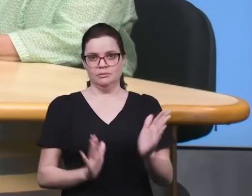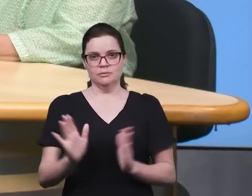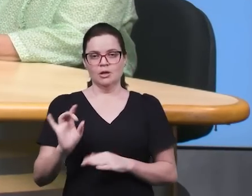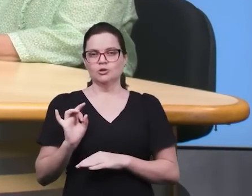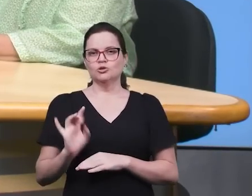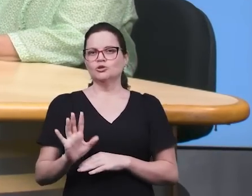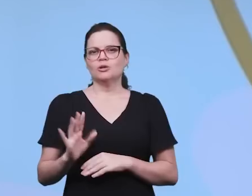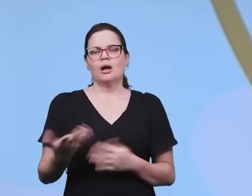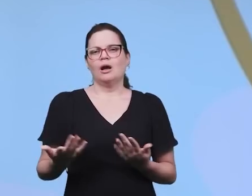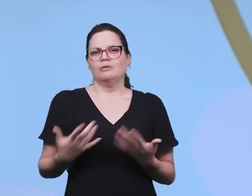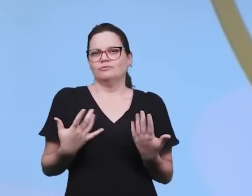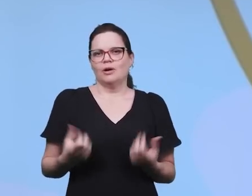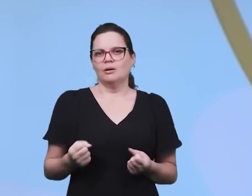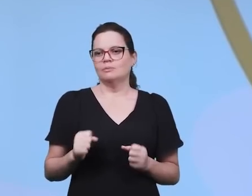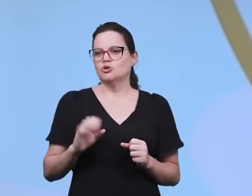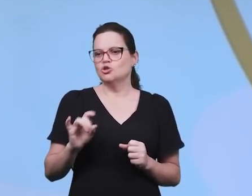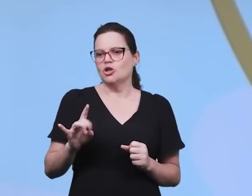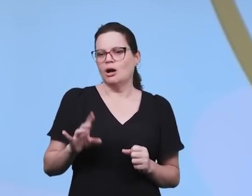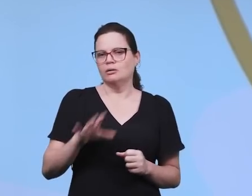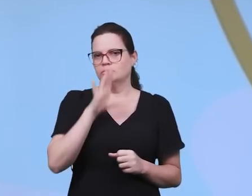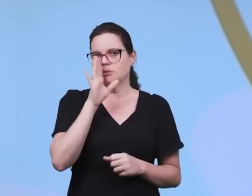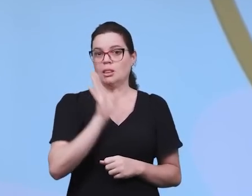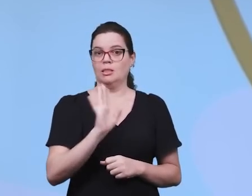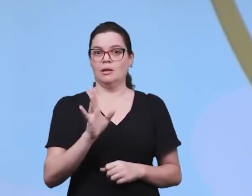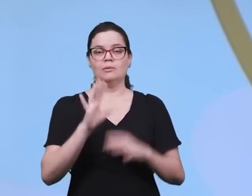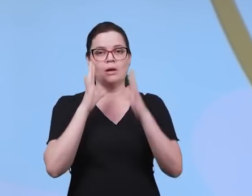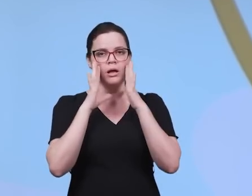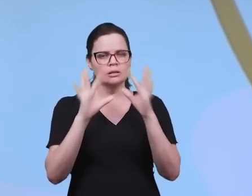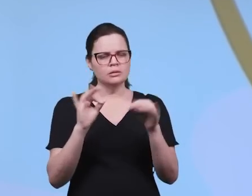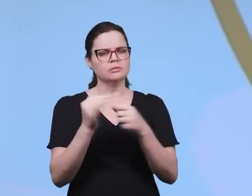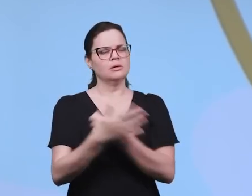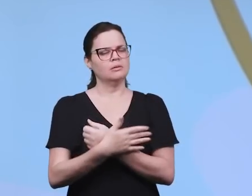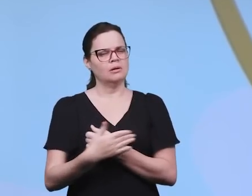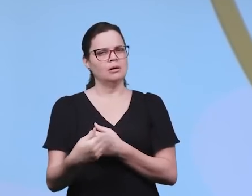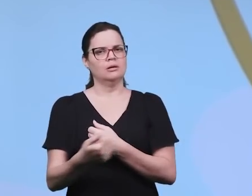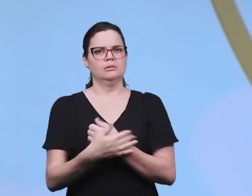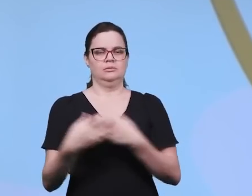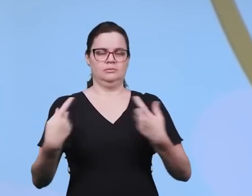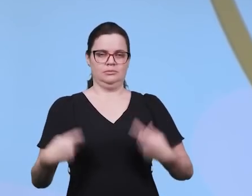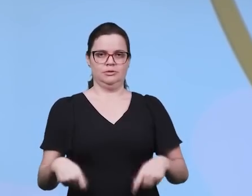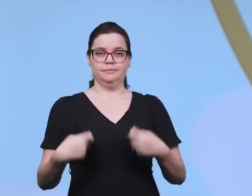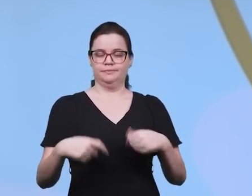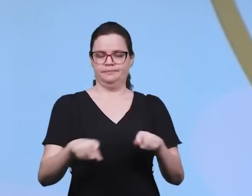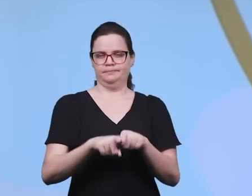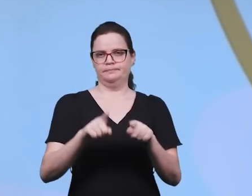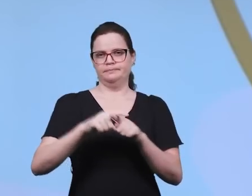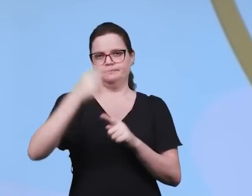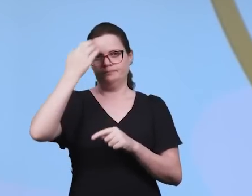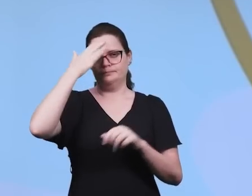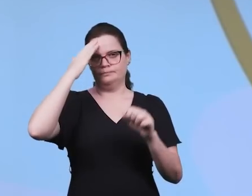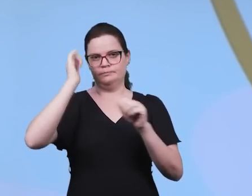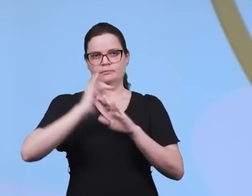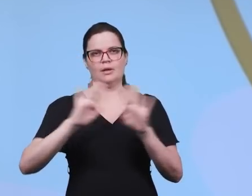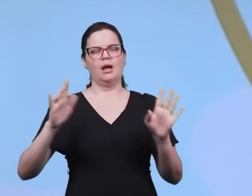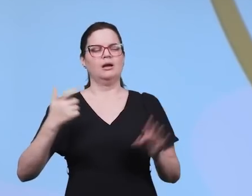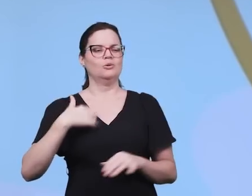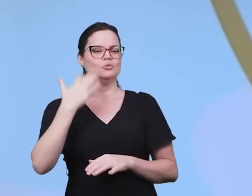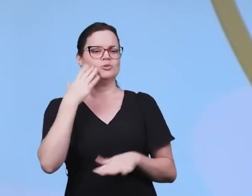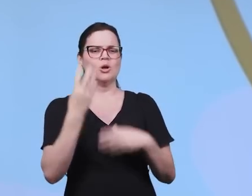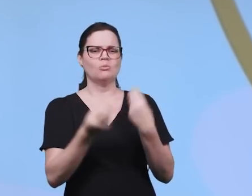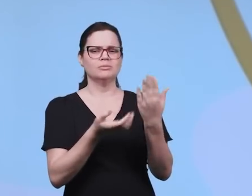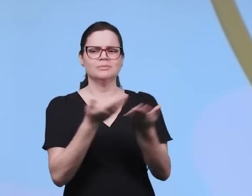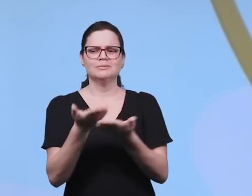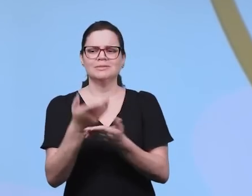apenas de vamos fazer, não, é um trabalho com muita atenção, muito carinho, muito entendimento. Eu não